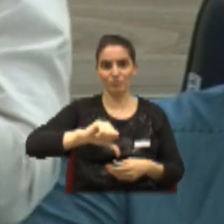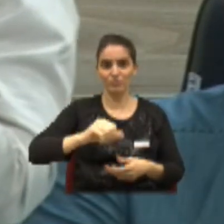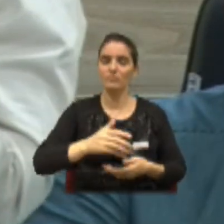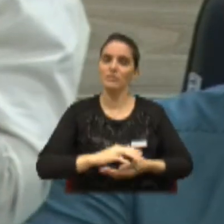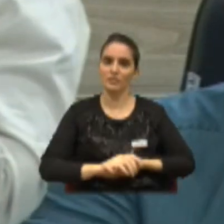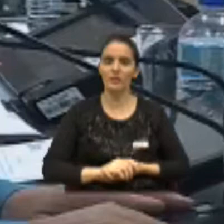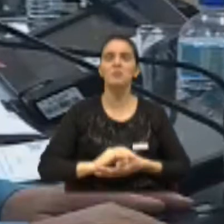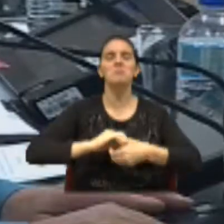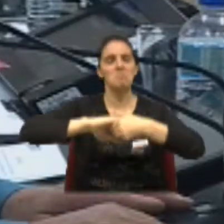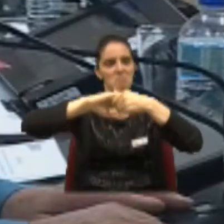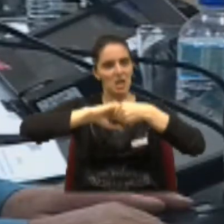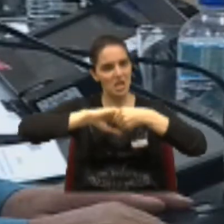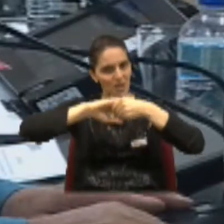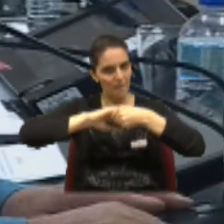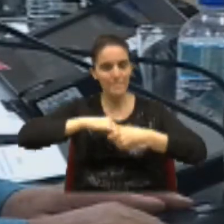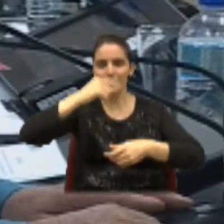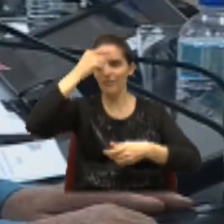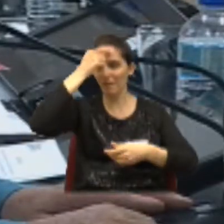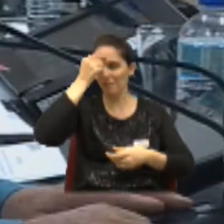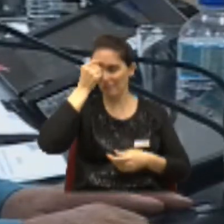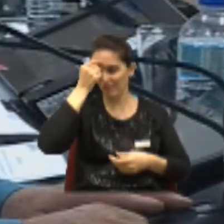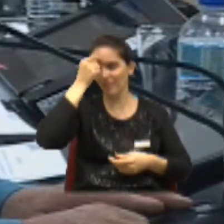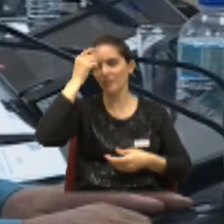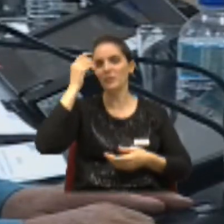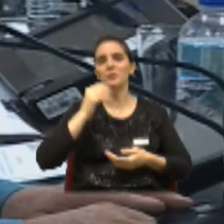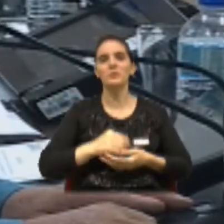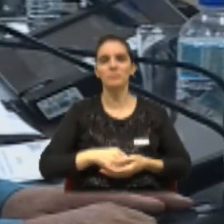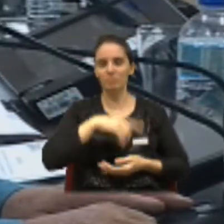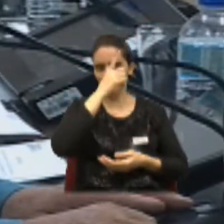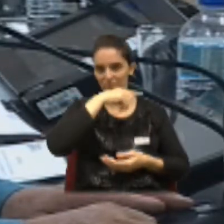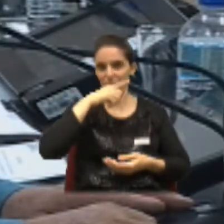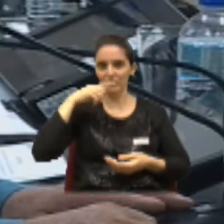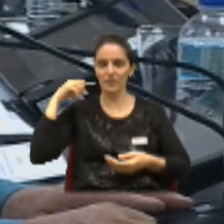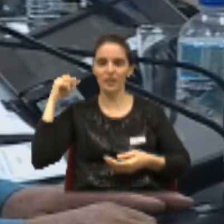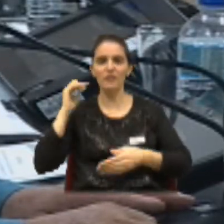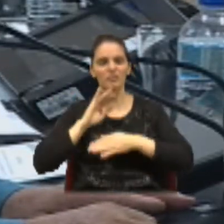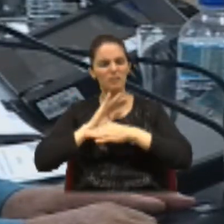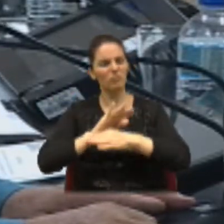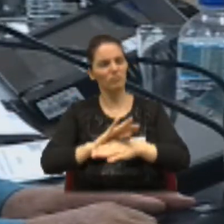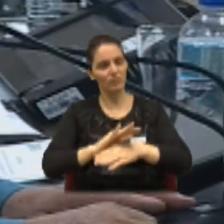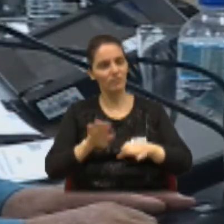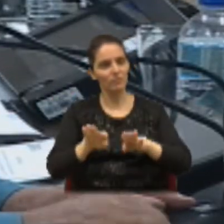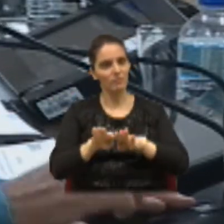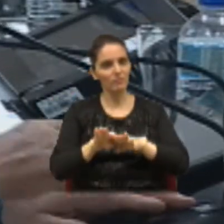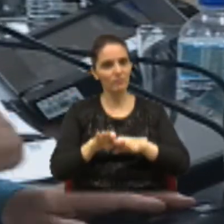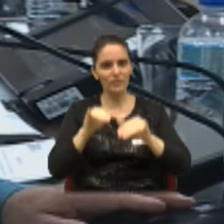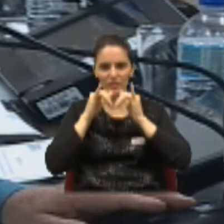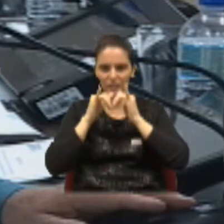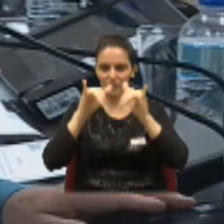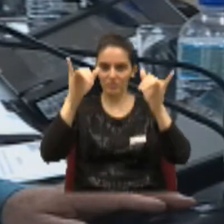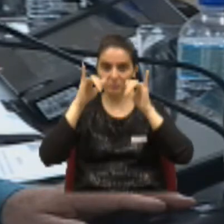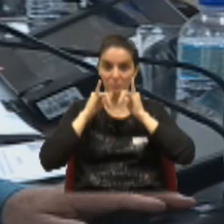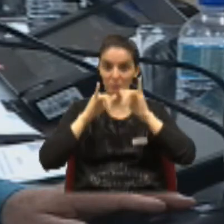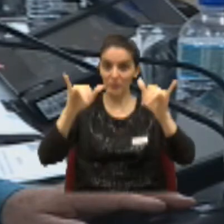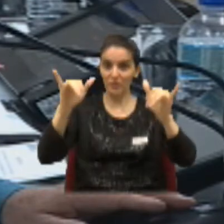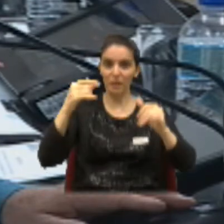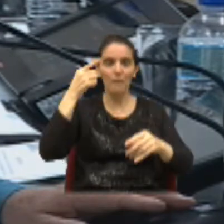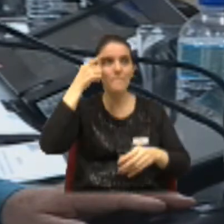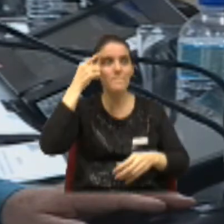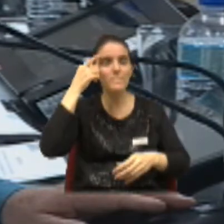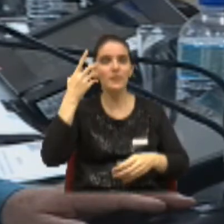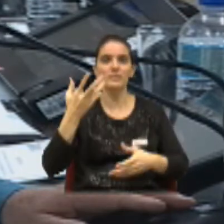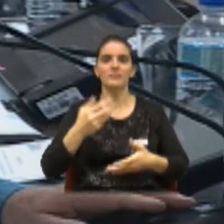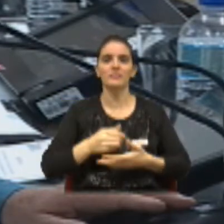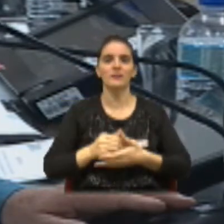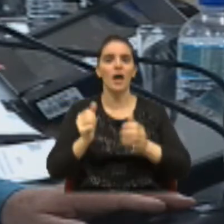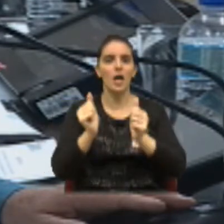fica aqui os parabéns, conte com a gente, né, como médico aqui, para a gente se... Né, campanha, pensar realmente em campanha,